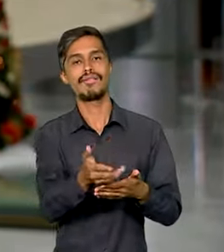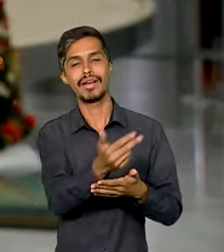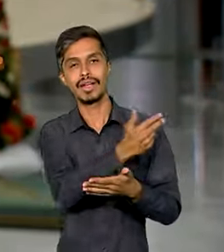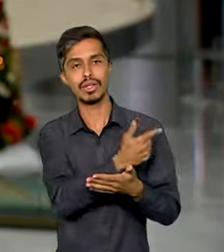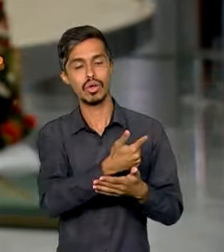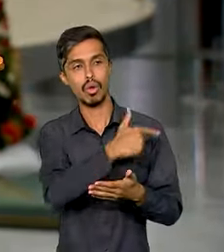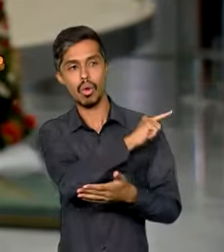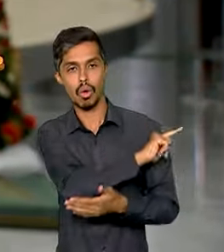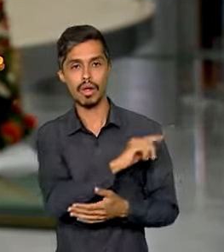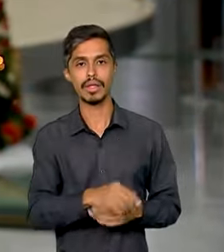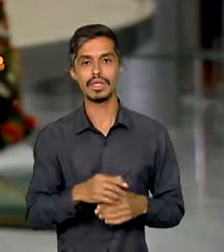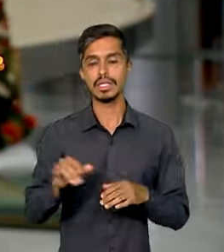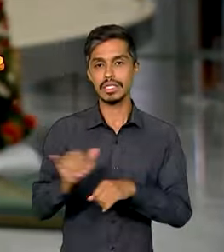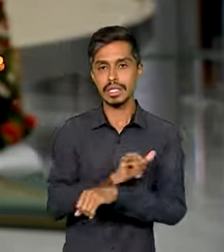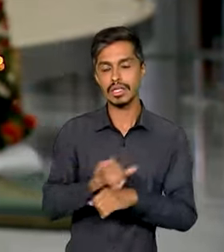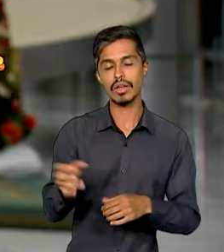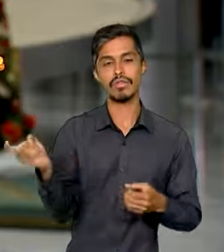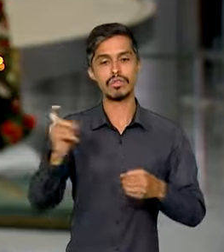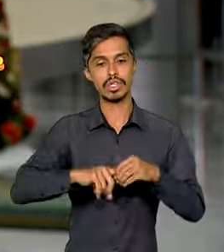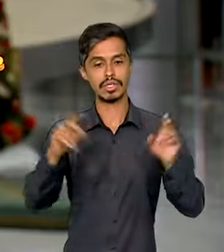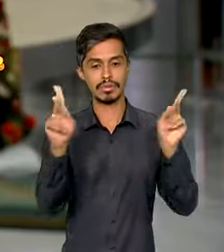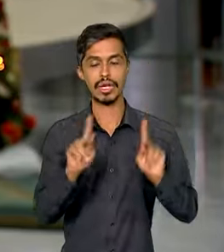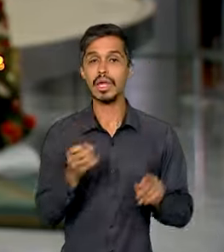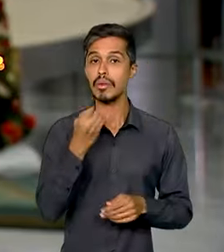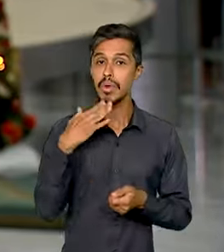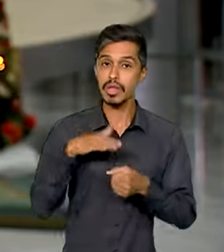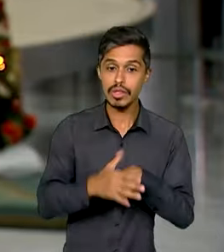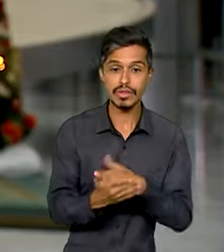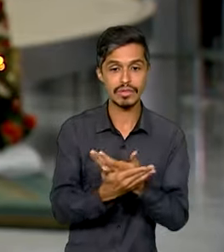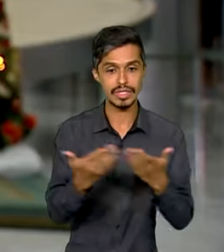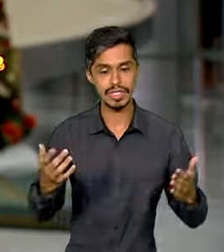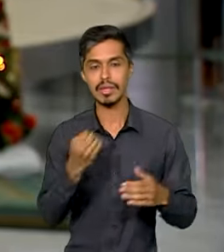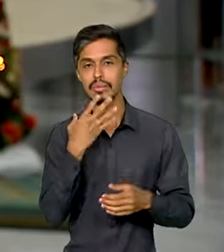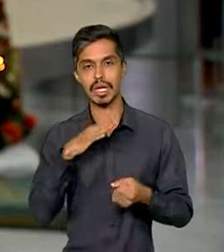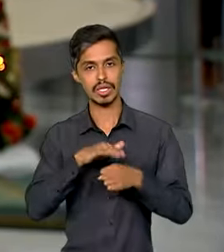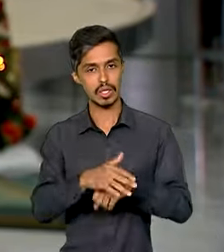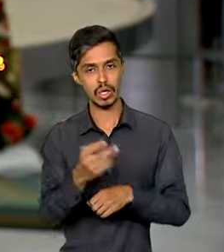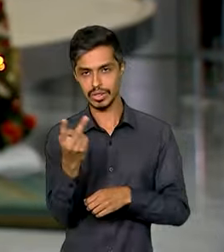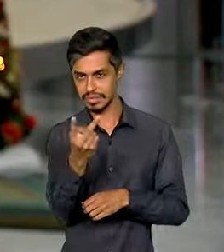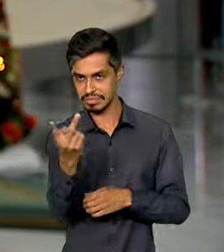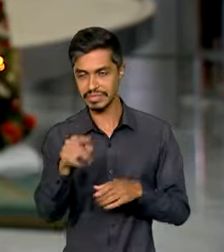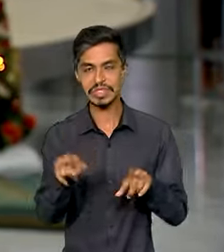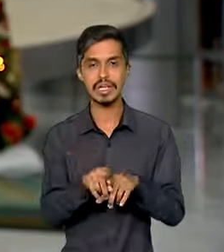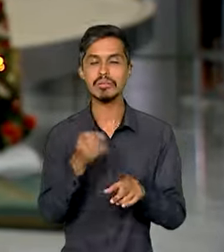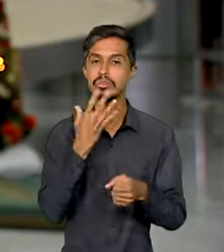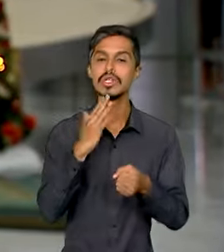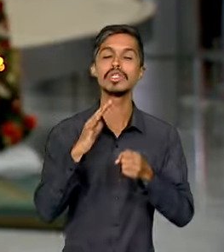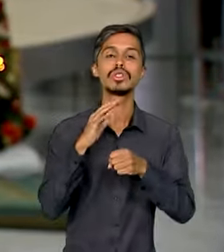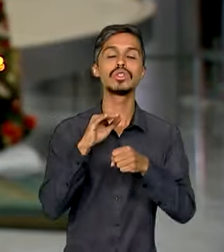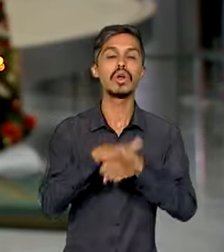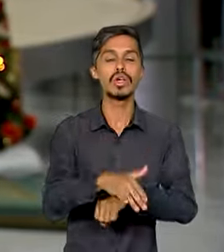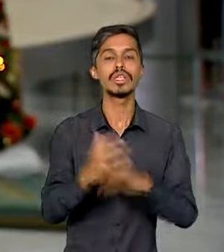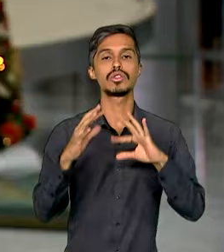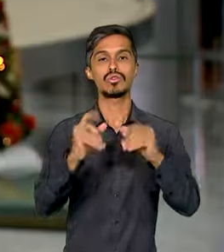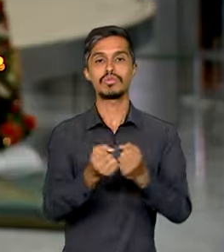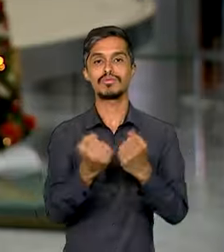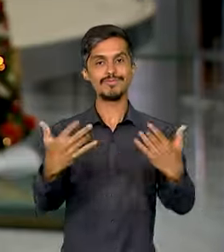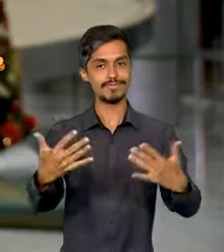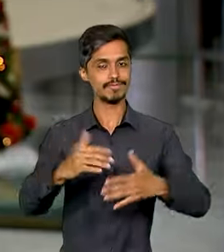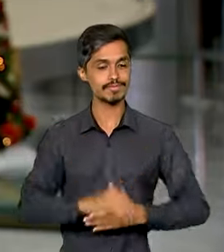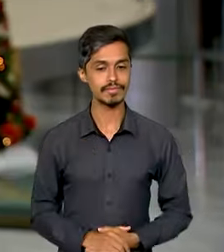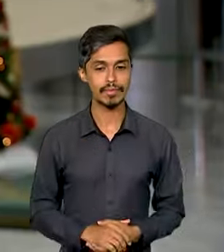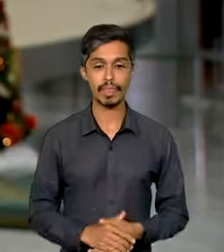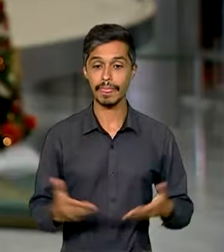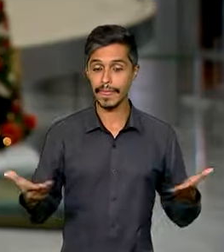da operação Voltando em Paz. Boa noite para você, boa noite, Roberto, e uma boa noite a todos que nos acompanham.